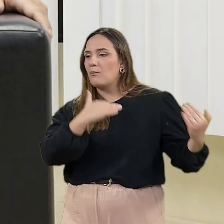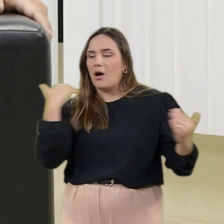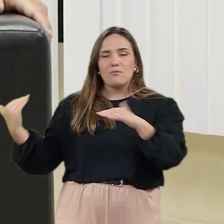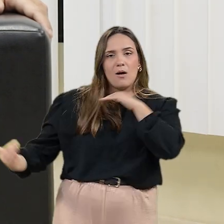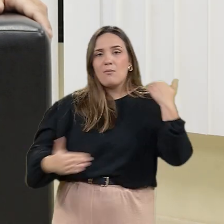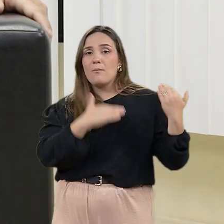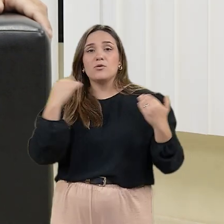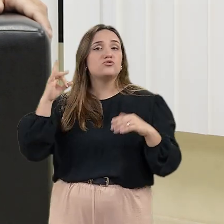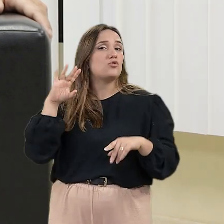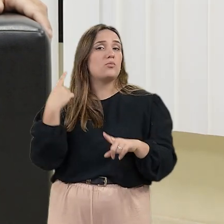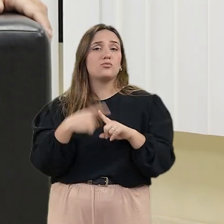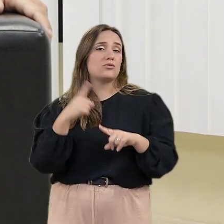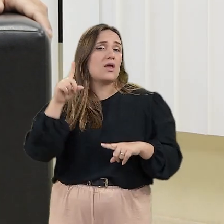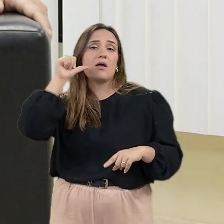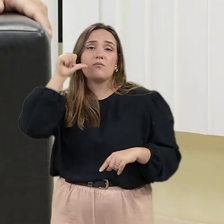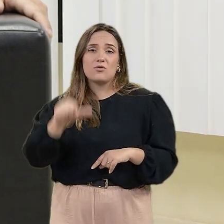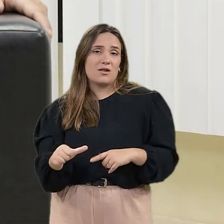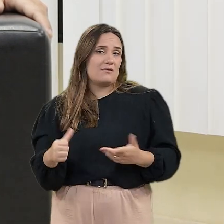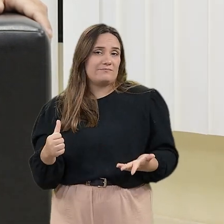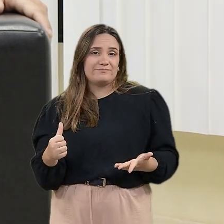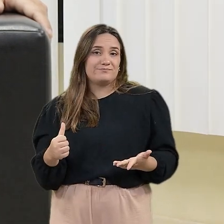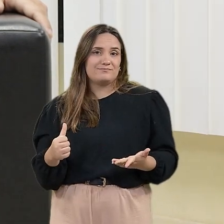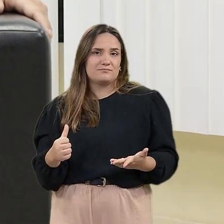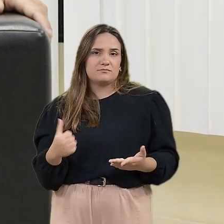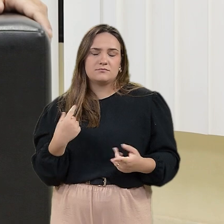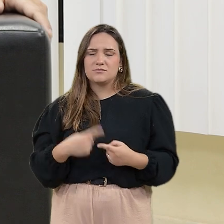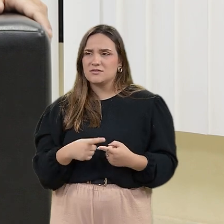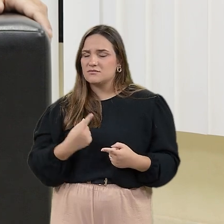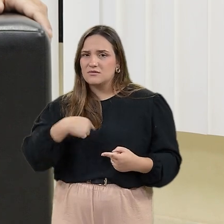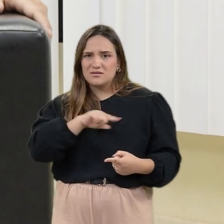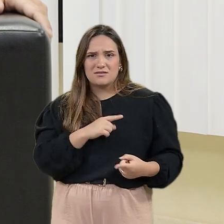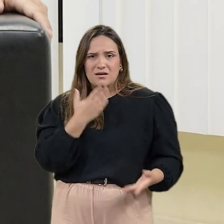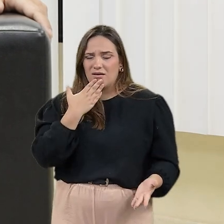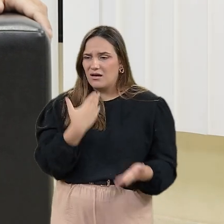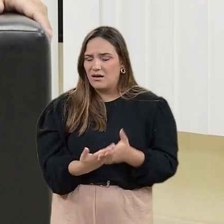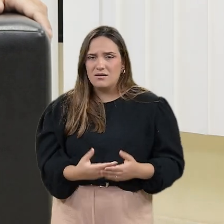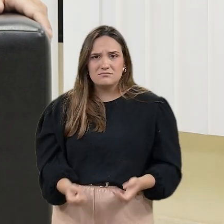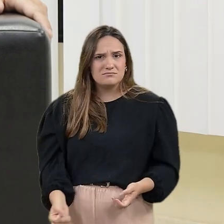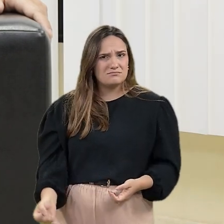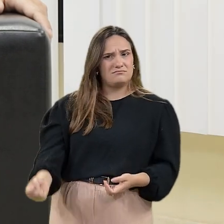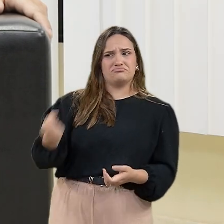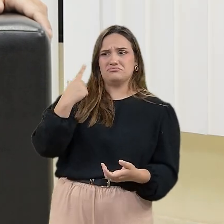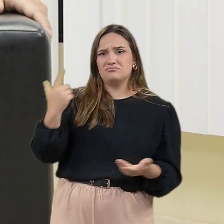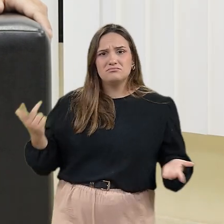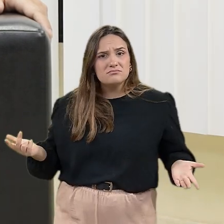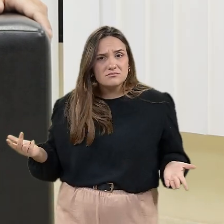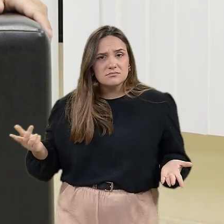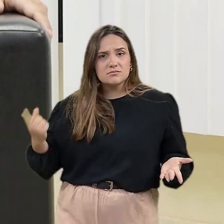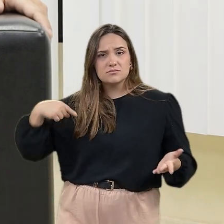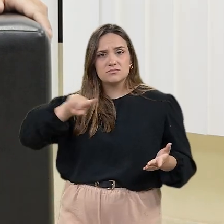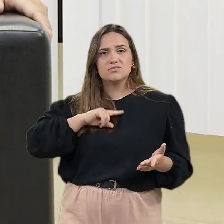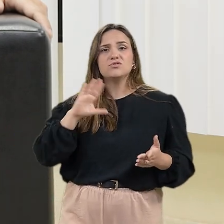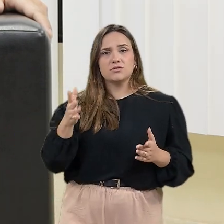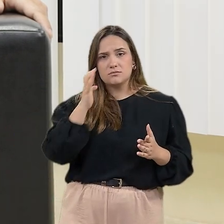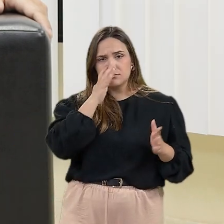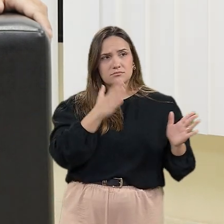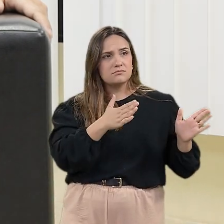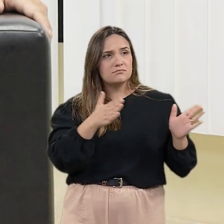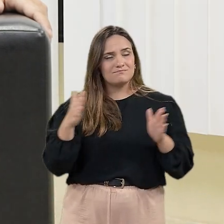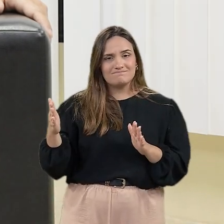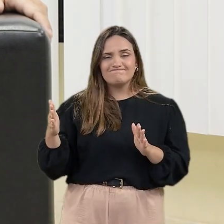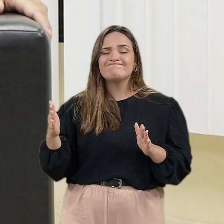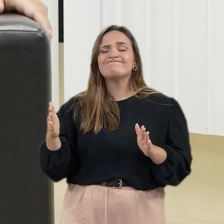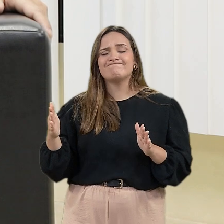do gênero feminino. Isso tem sido assustador em termos de Brasil e nós